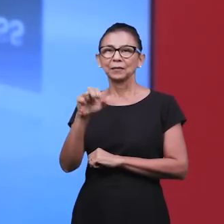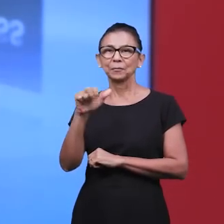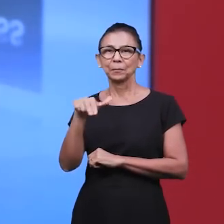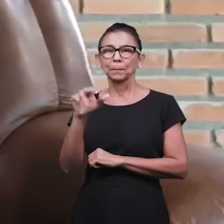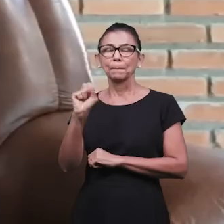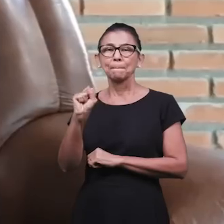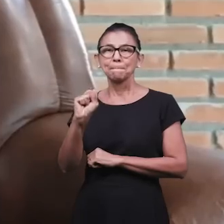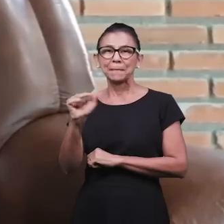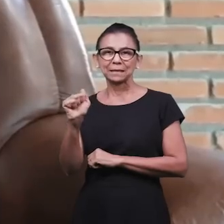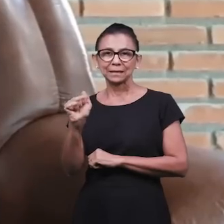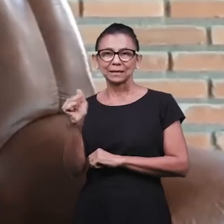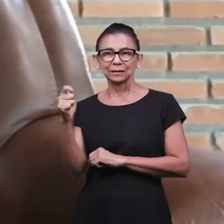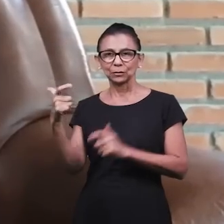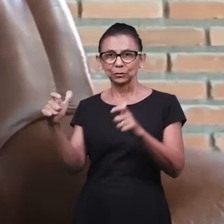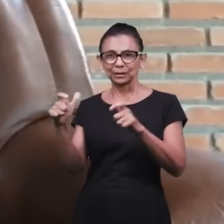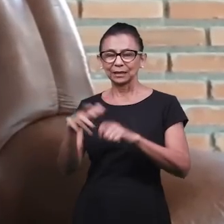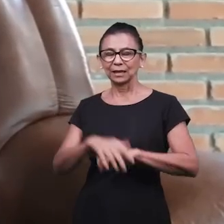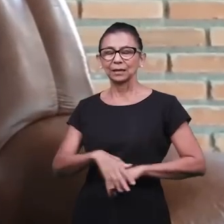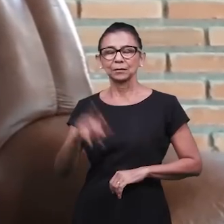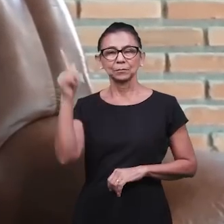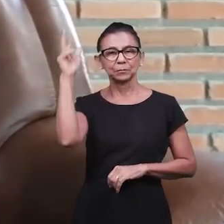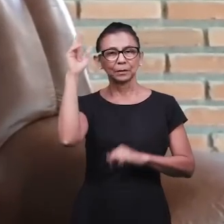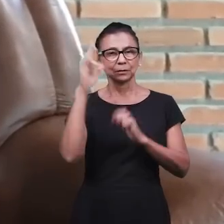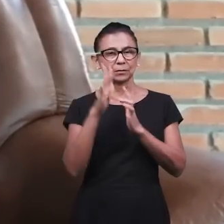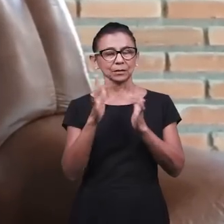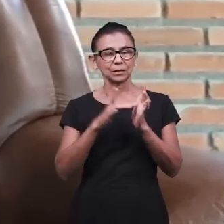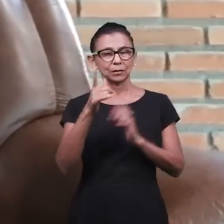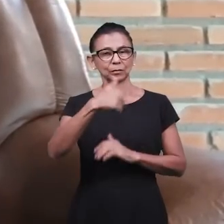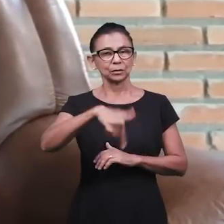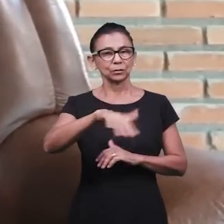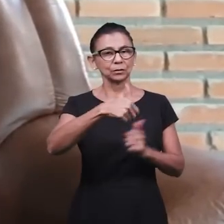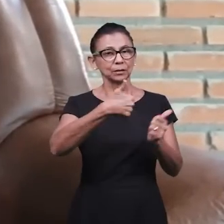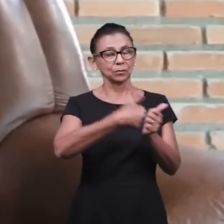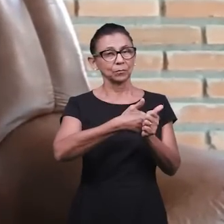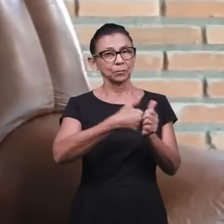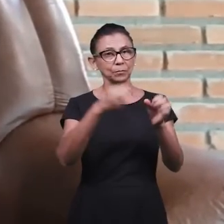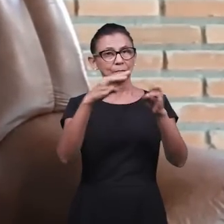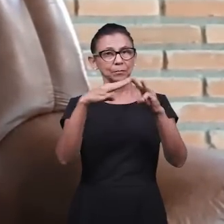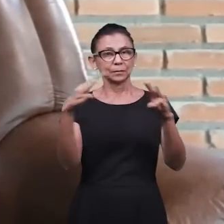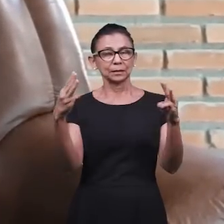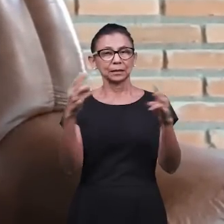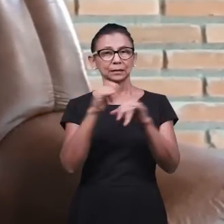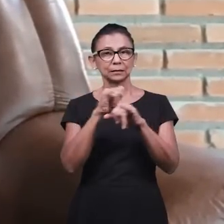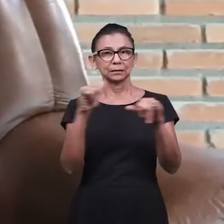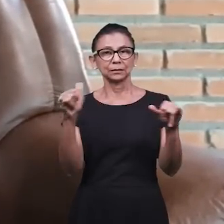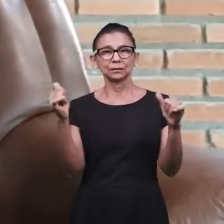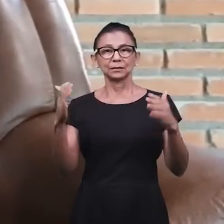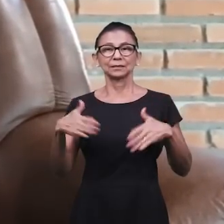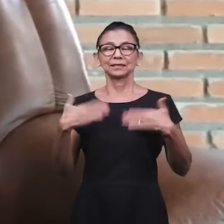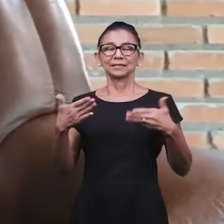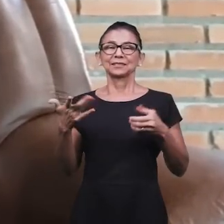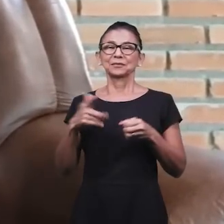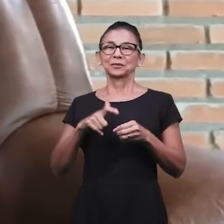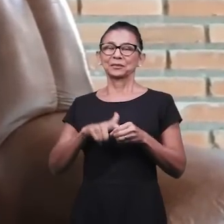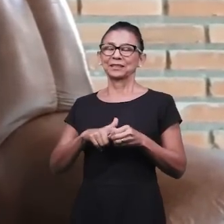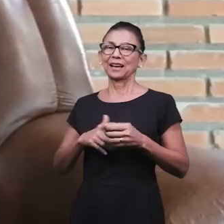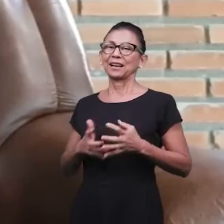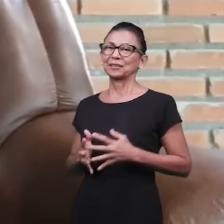Senhor Marco. Pai do Senhor Jorge, demais irmãos que nos acompanham aqui no Manaí News. Uma alegria estarmos aqui novamente